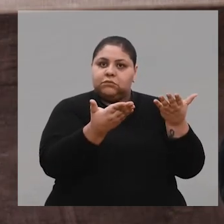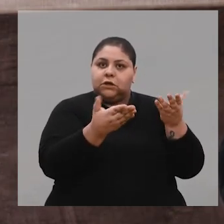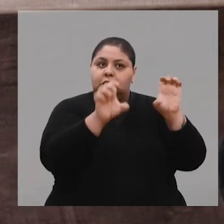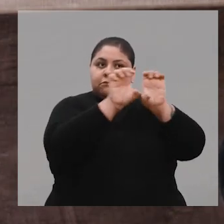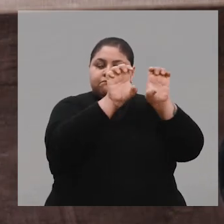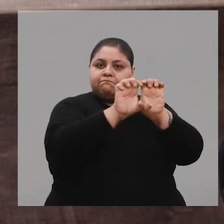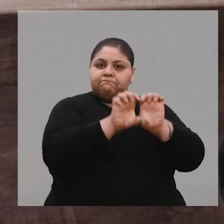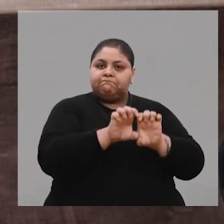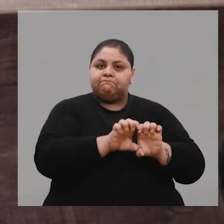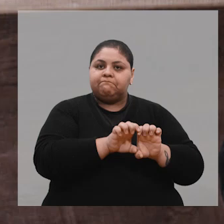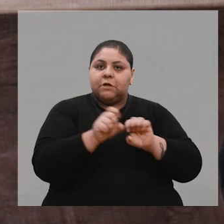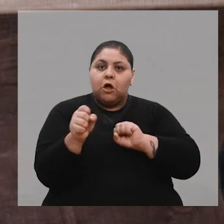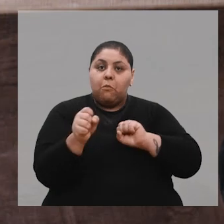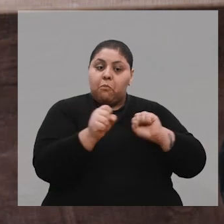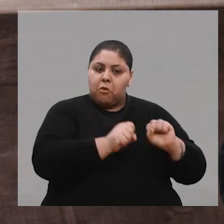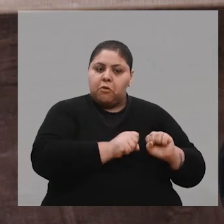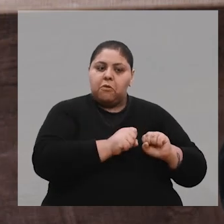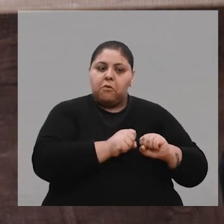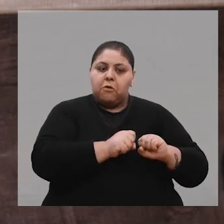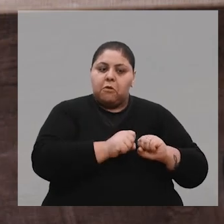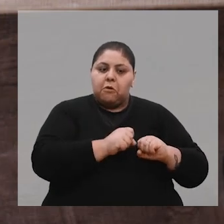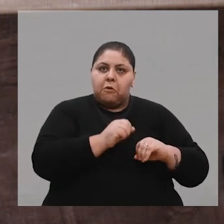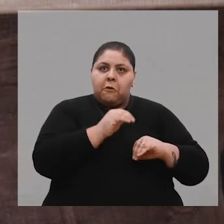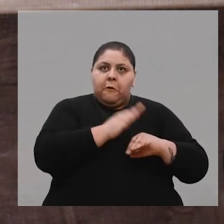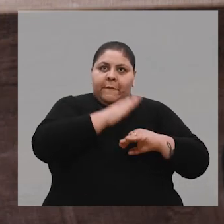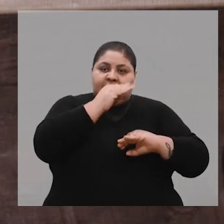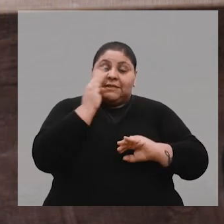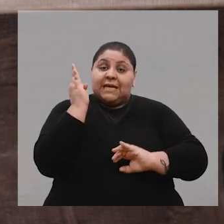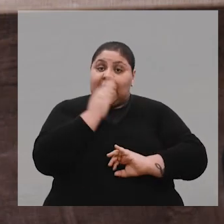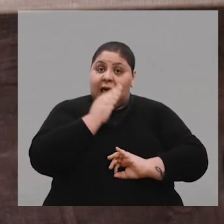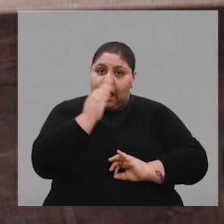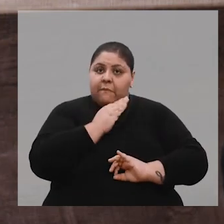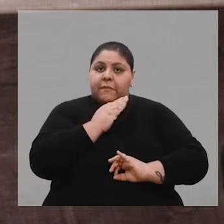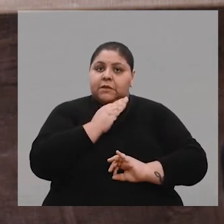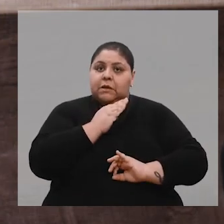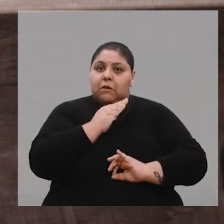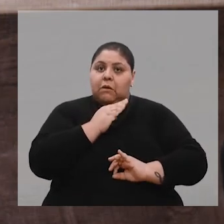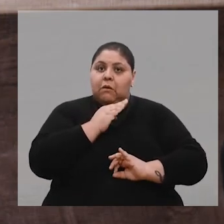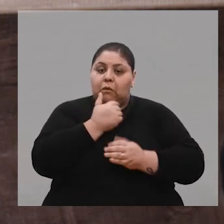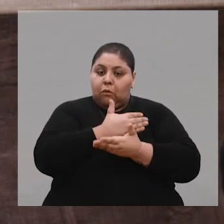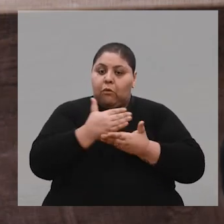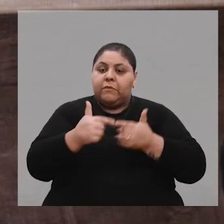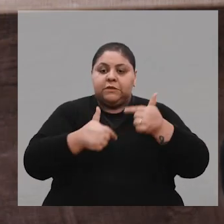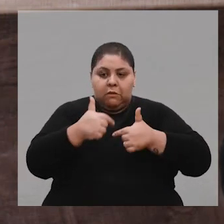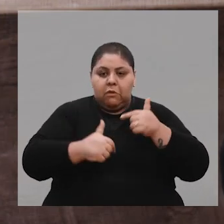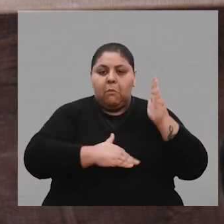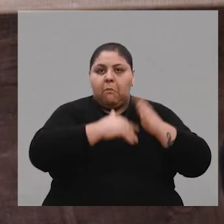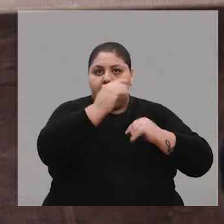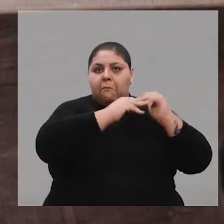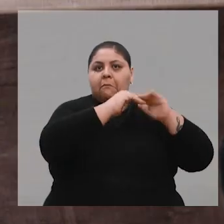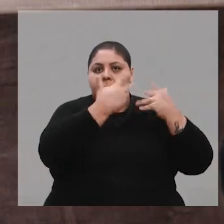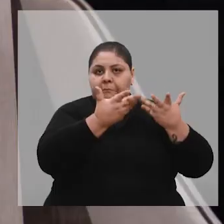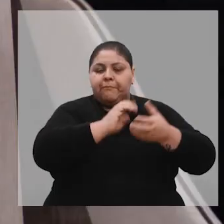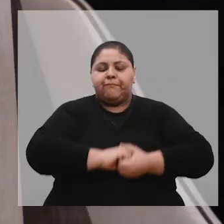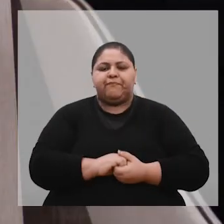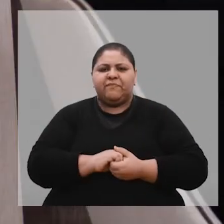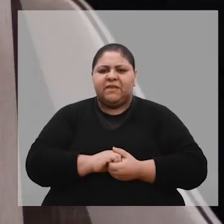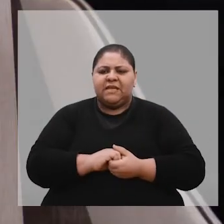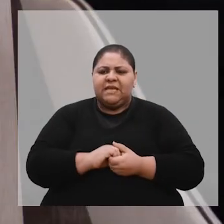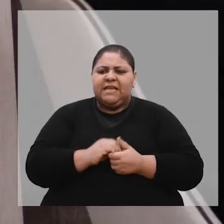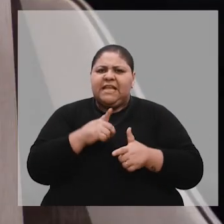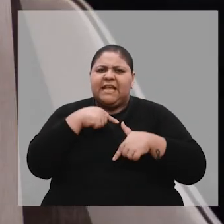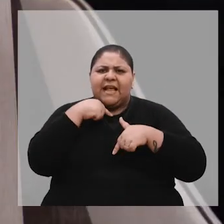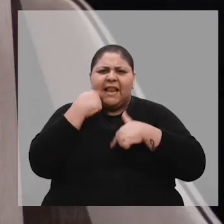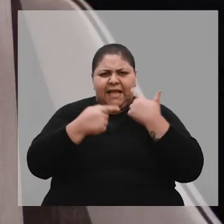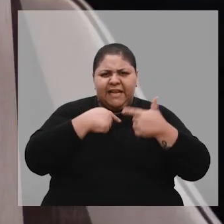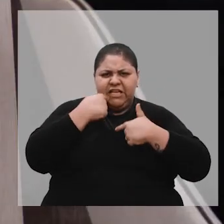potencializar com que essa estrutura pudesse, de uma forma mais objetiva, mais rápida, pudesse se mobilizar também para ser construída. E aquela crítica